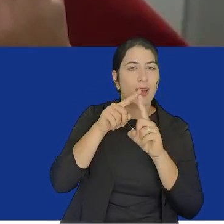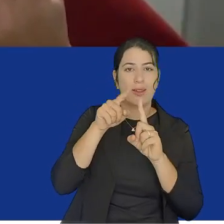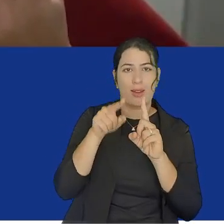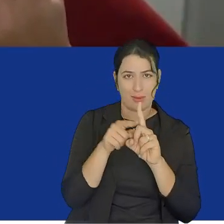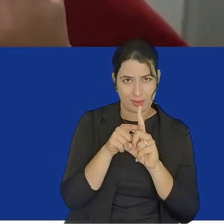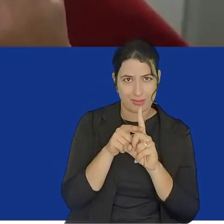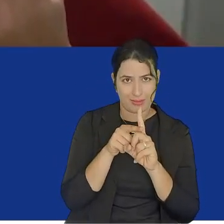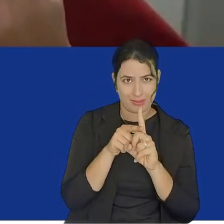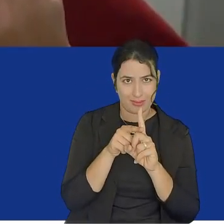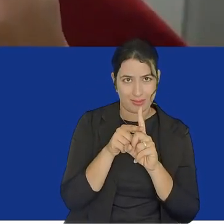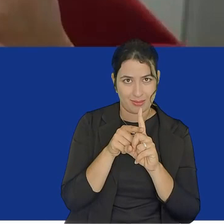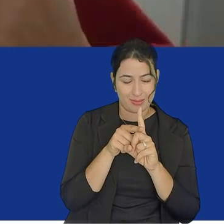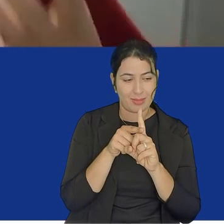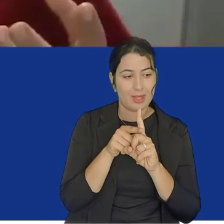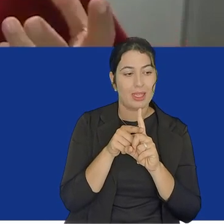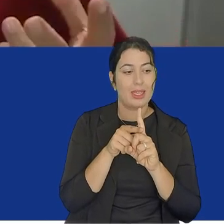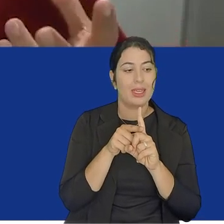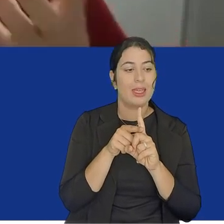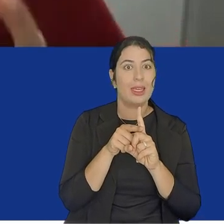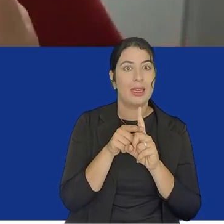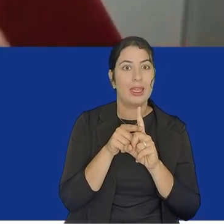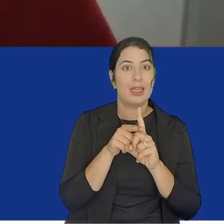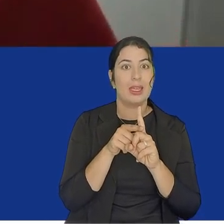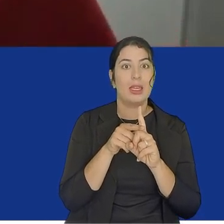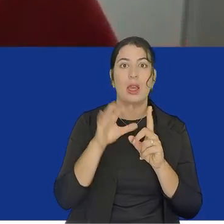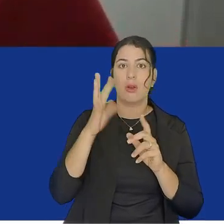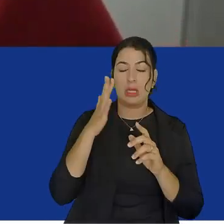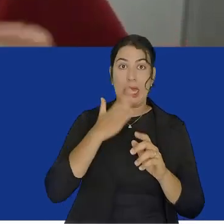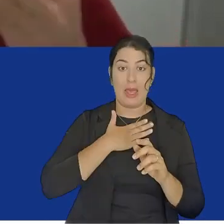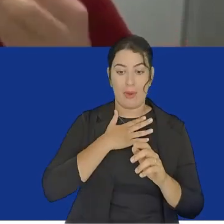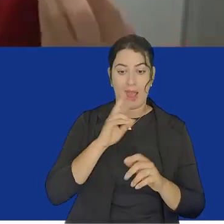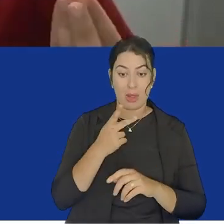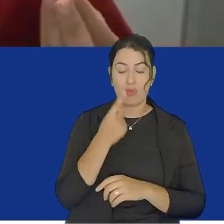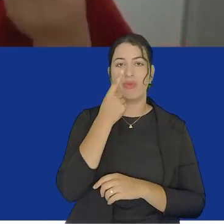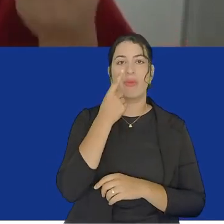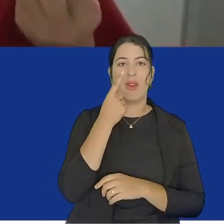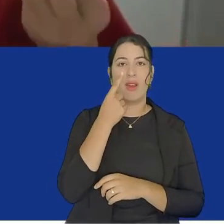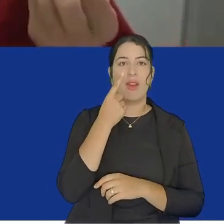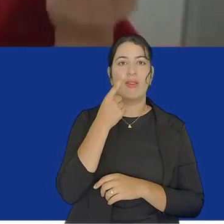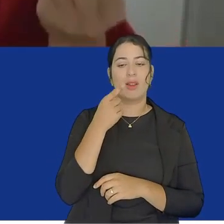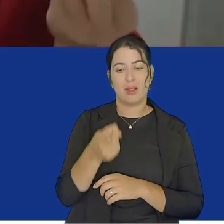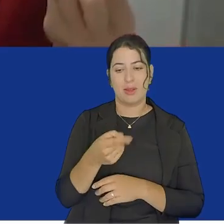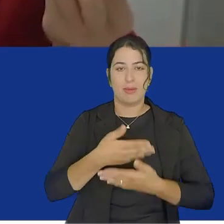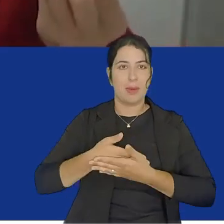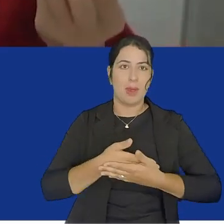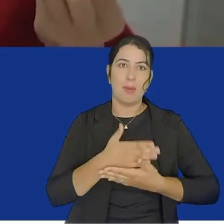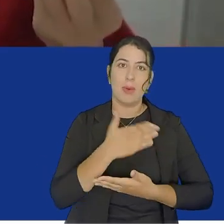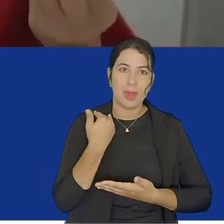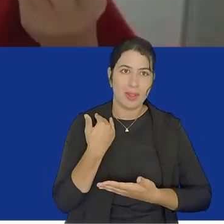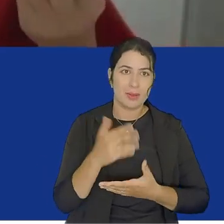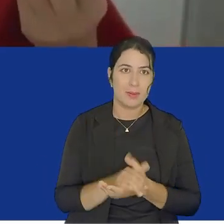grávida. E por um erro meu, o bebê morreu. E aí, pasmem, quando eu fui contar para o